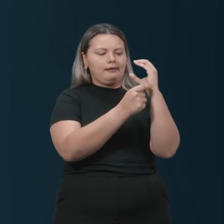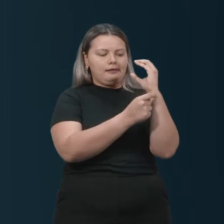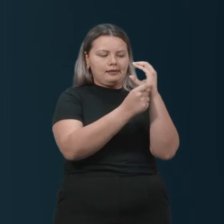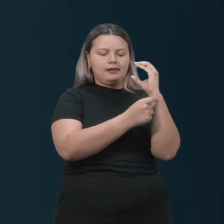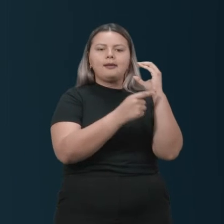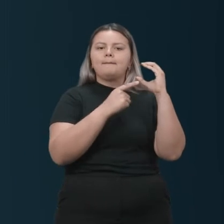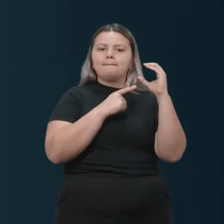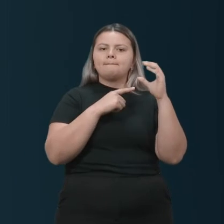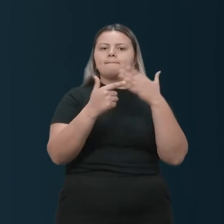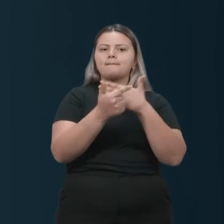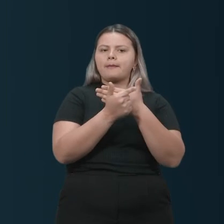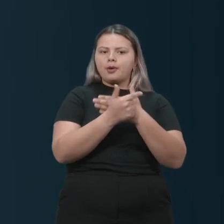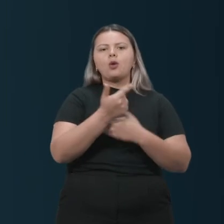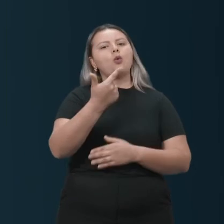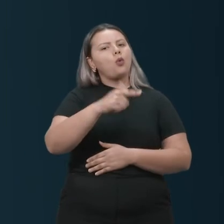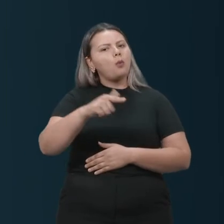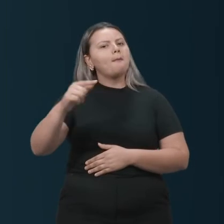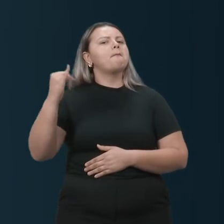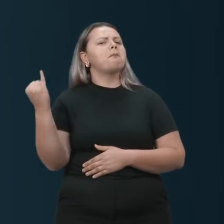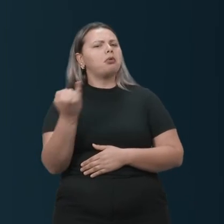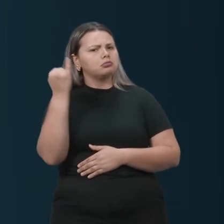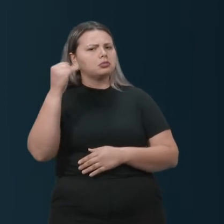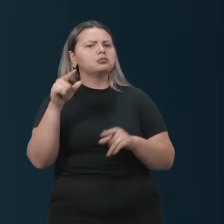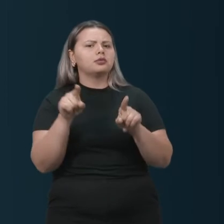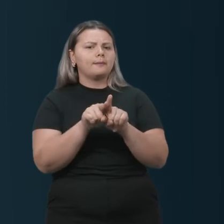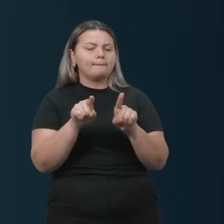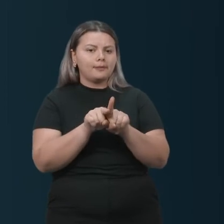funções importantes. Por exemplo,